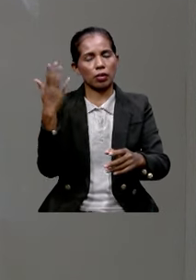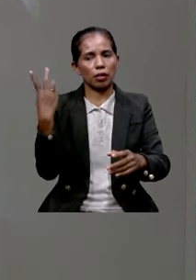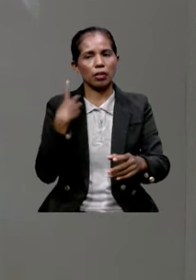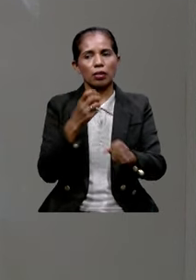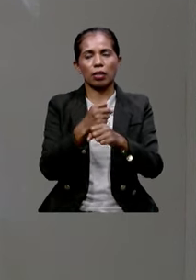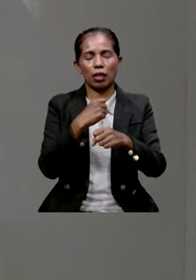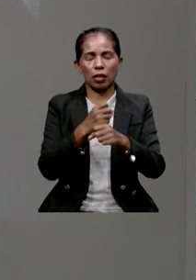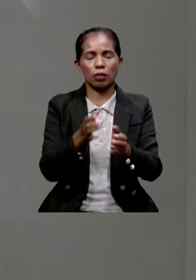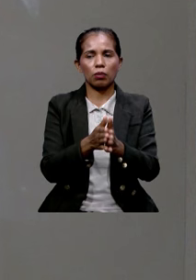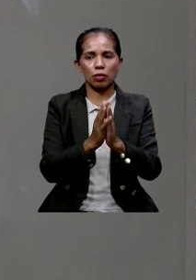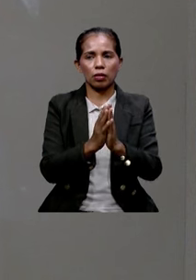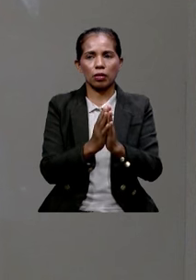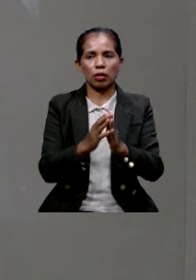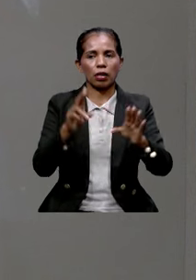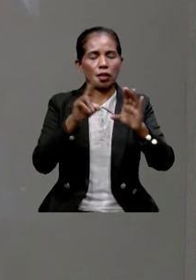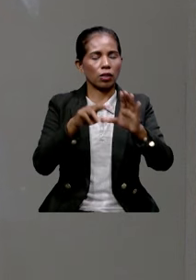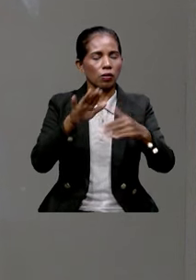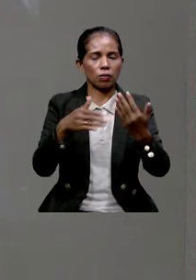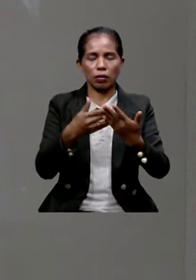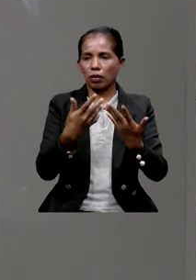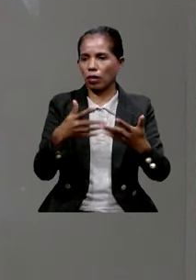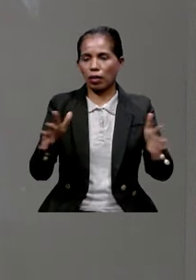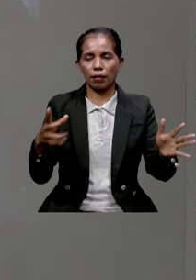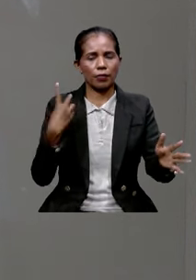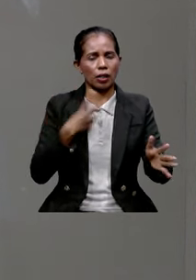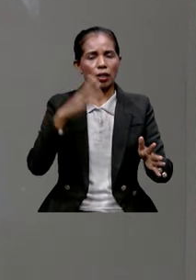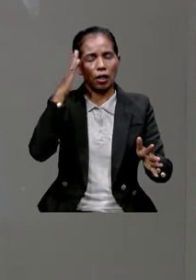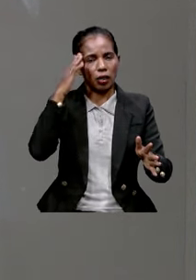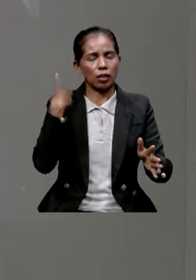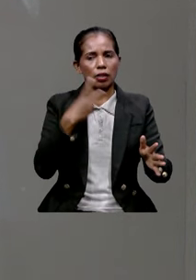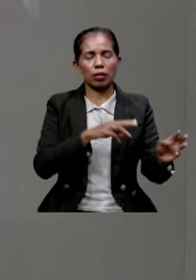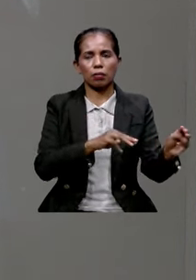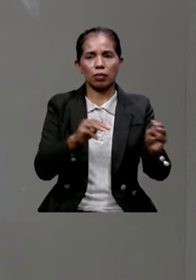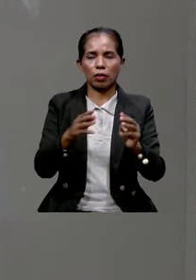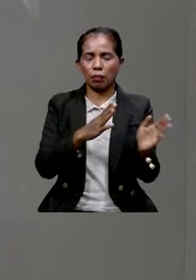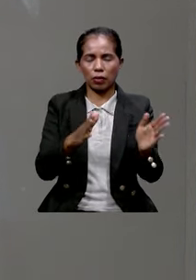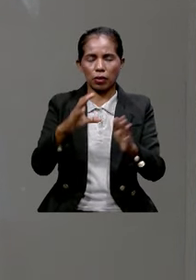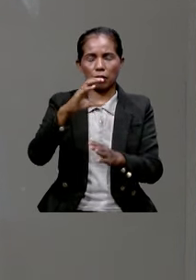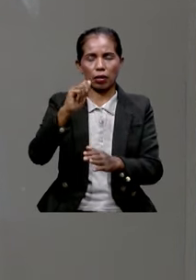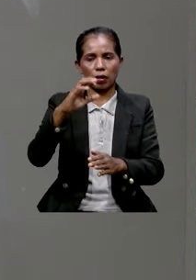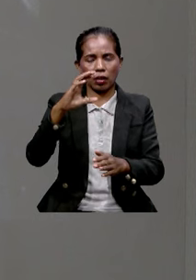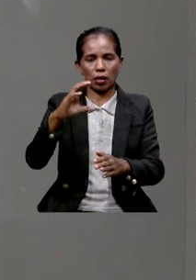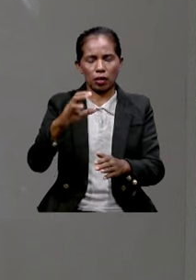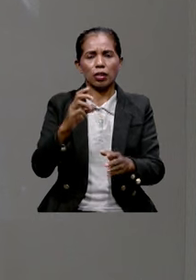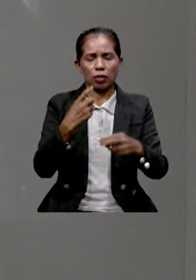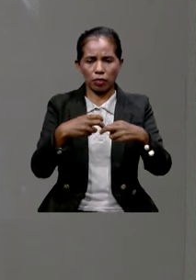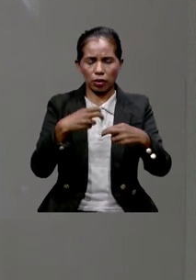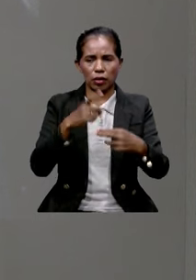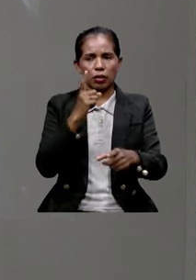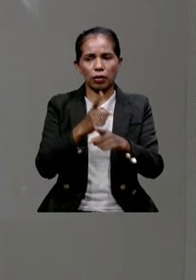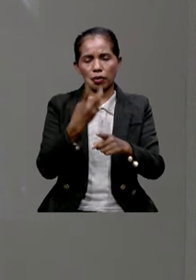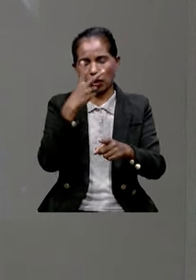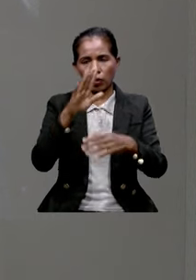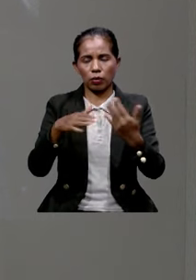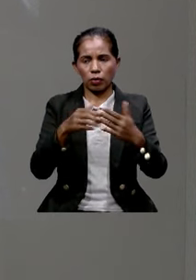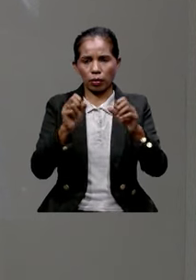halo dek pidi di urgensi mo skadeira hotu keras mamu. Ne bi ita hanoi dek ita tu dada tan prosesu ba kakne hanoi ne susar tebes. Ita kompanya hotu